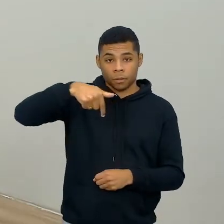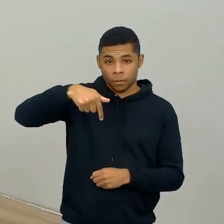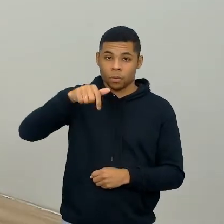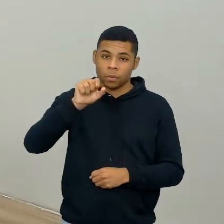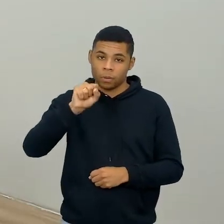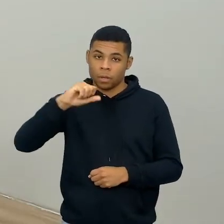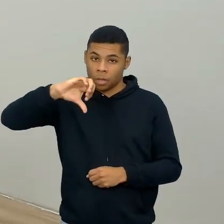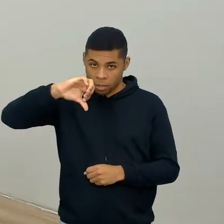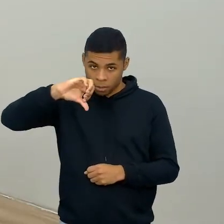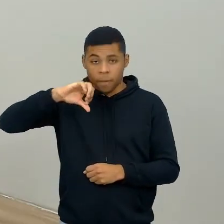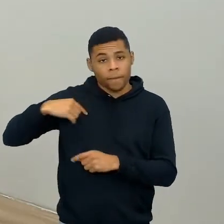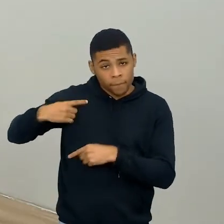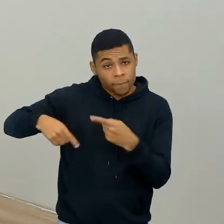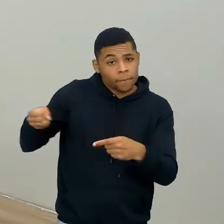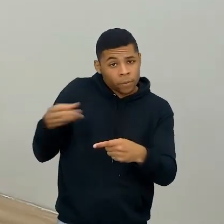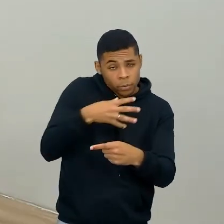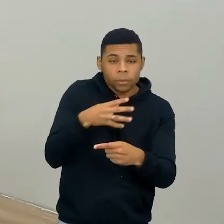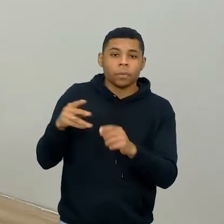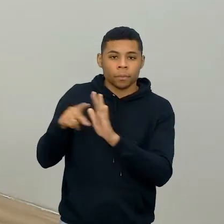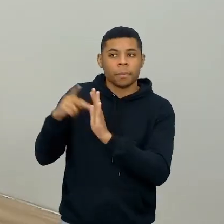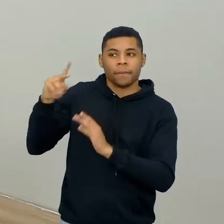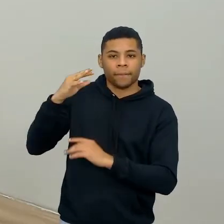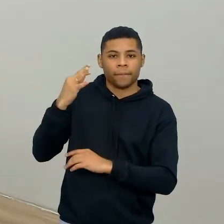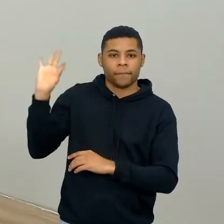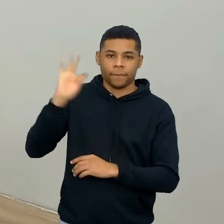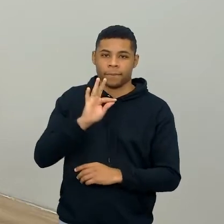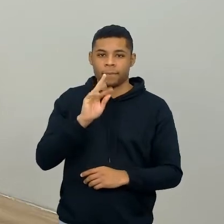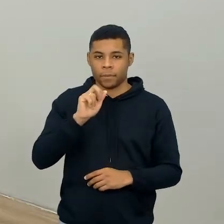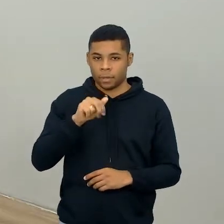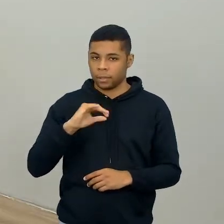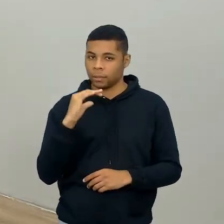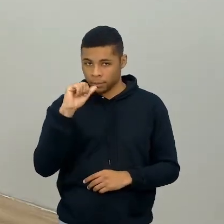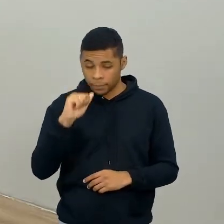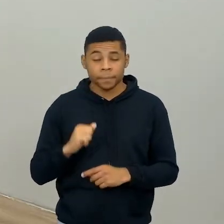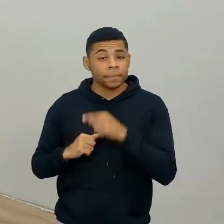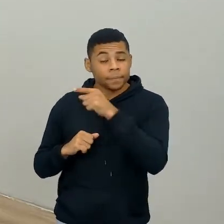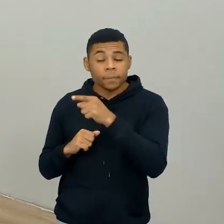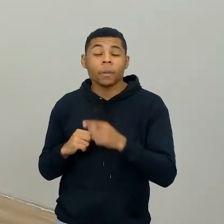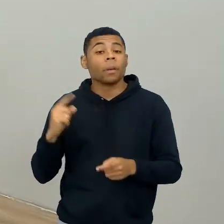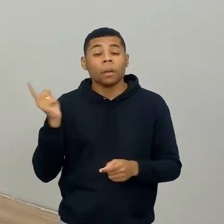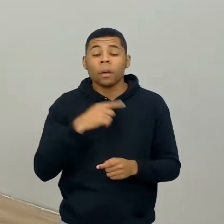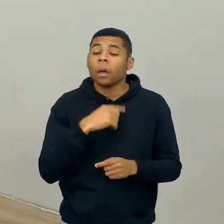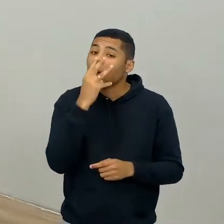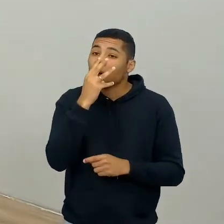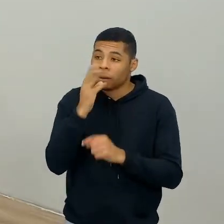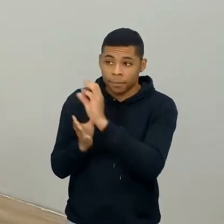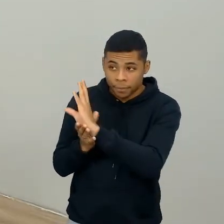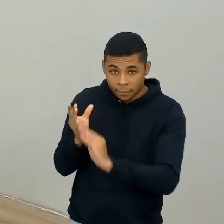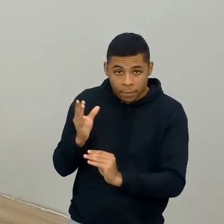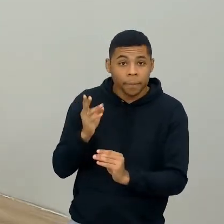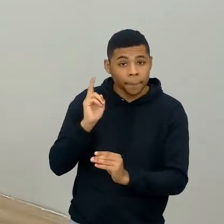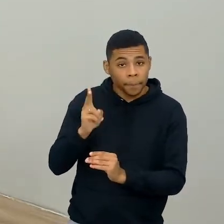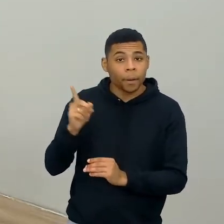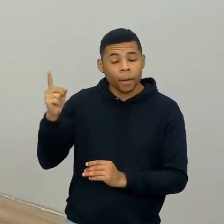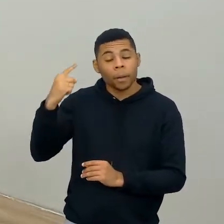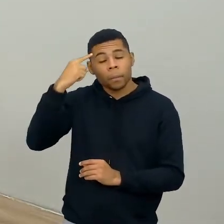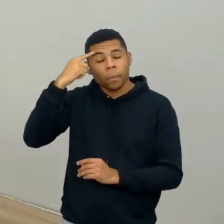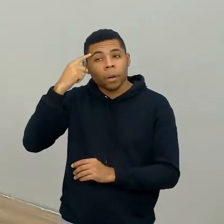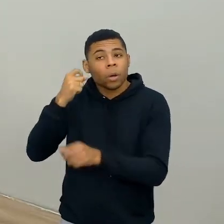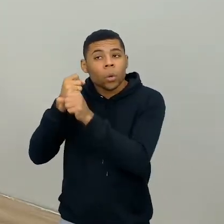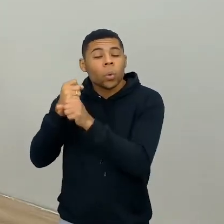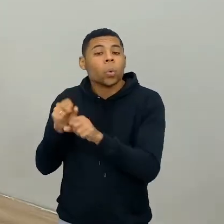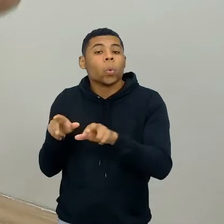1789, que inclusive teve como inspiração essa mesma noção de